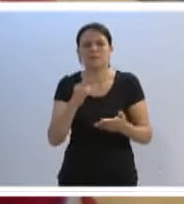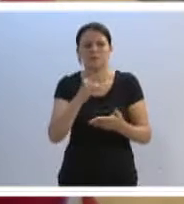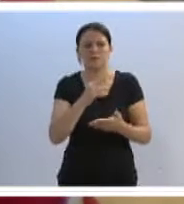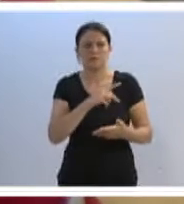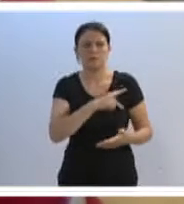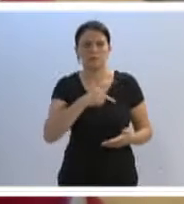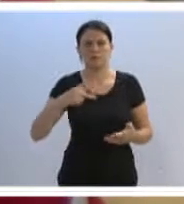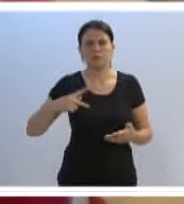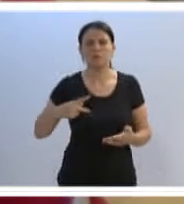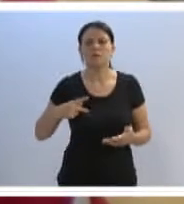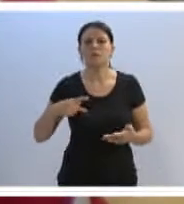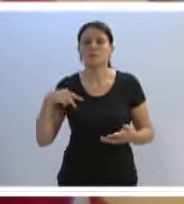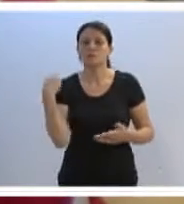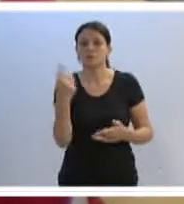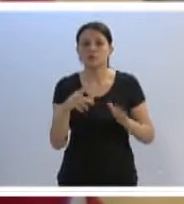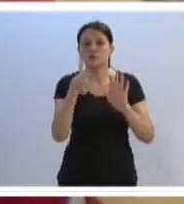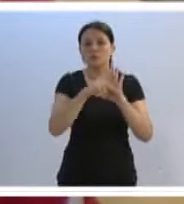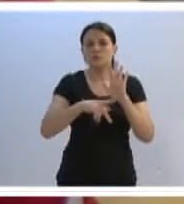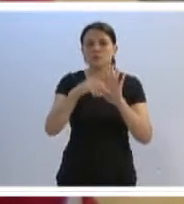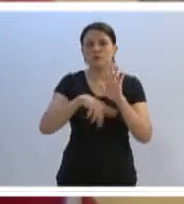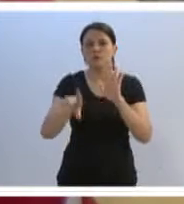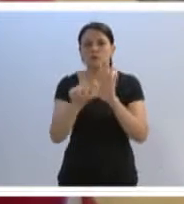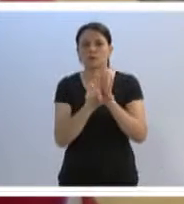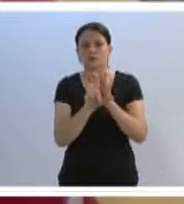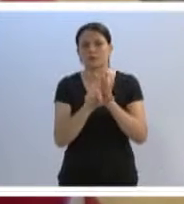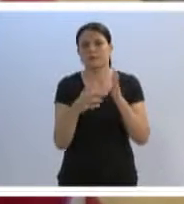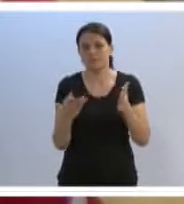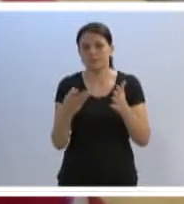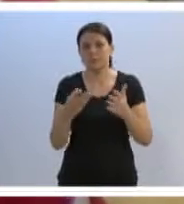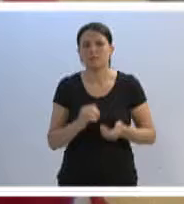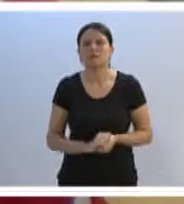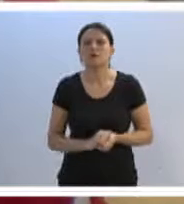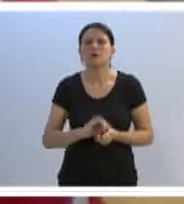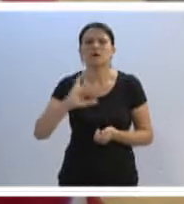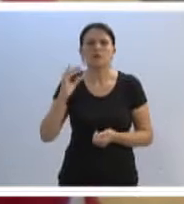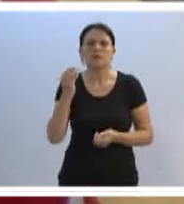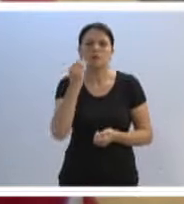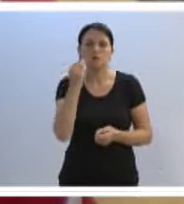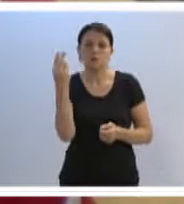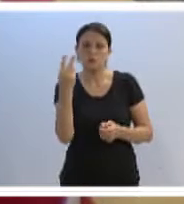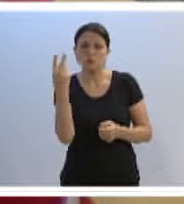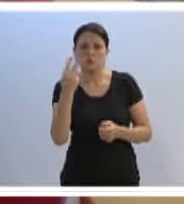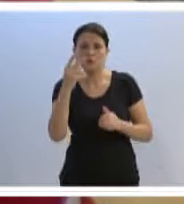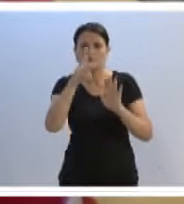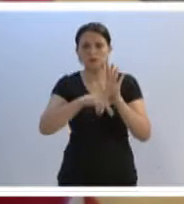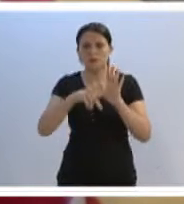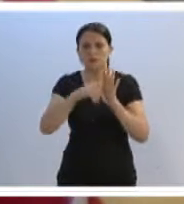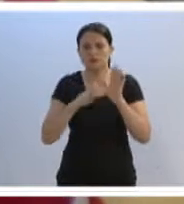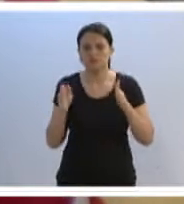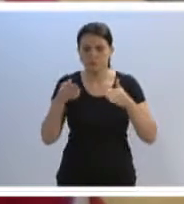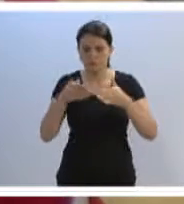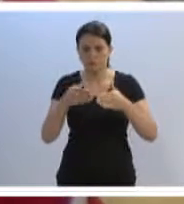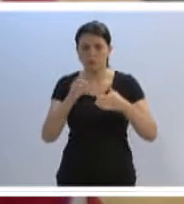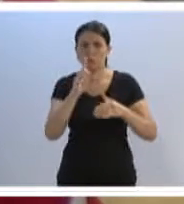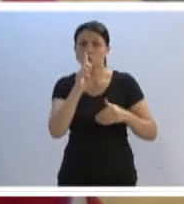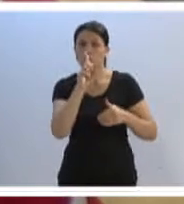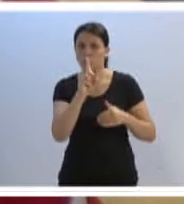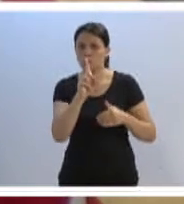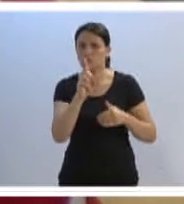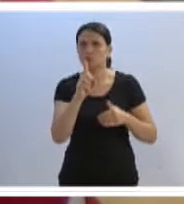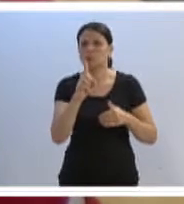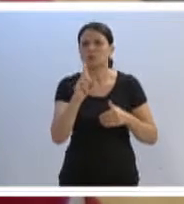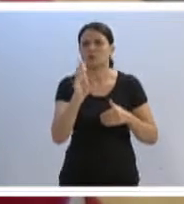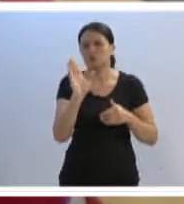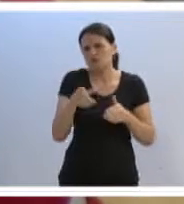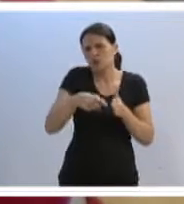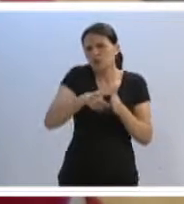nossos projetos de lei. Trouxe naquela oportunidade 2 projetos específicos, um que a gente ainda tem um